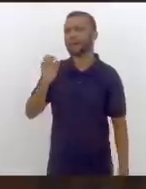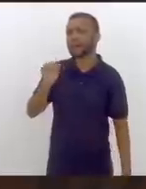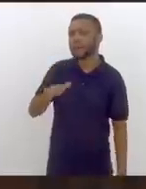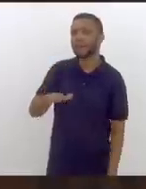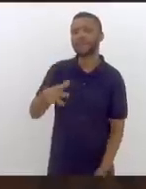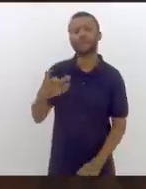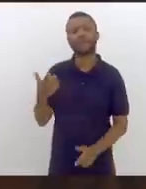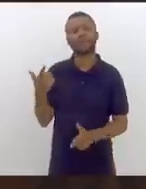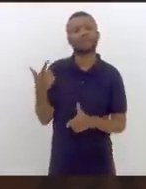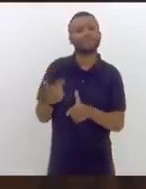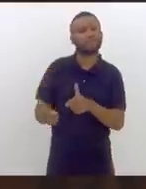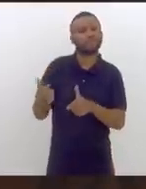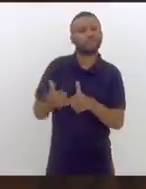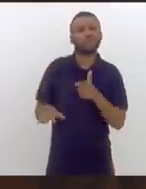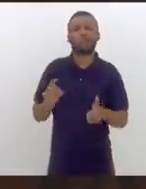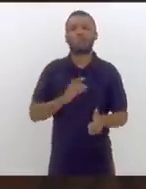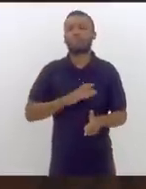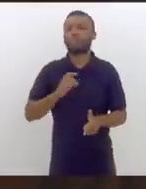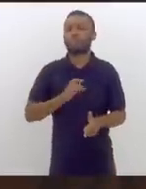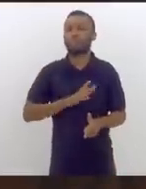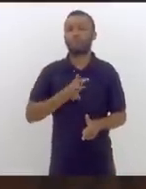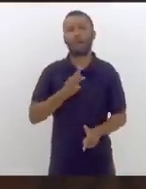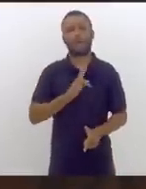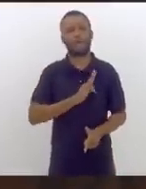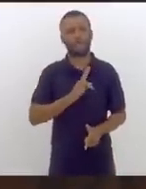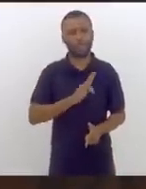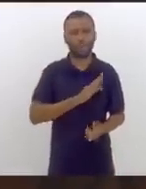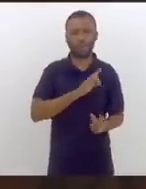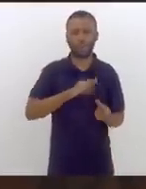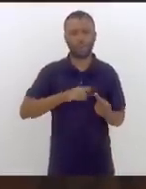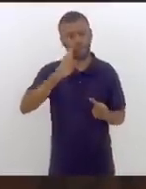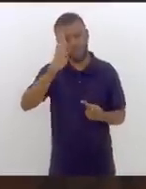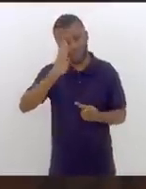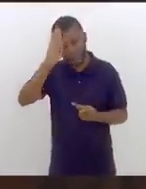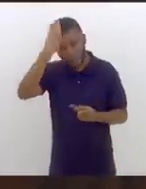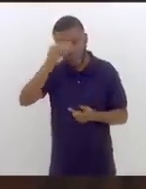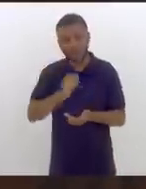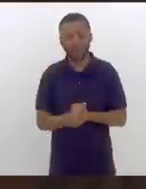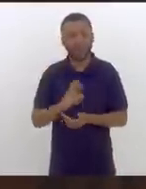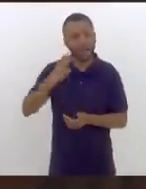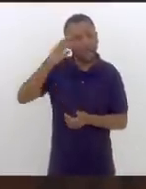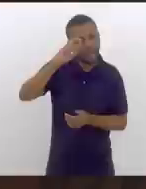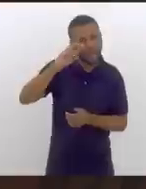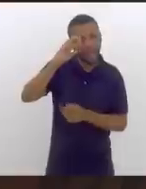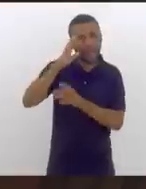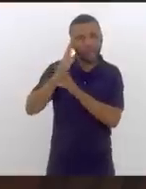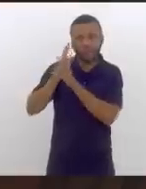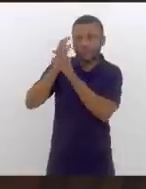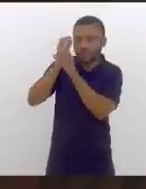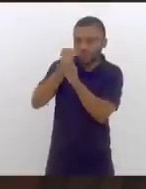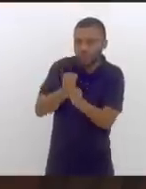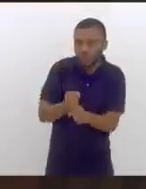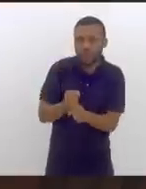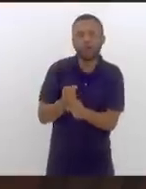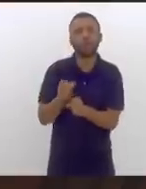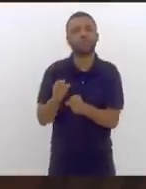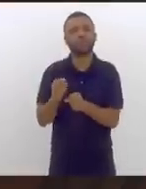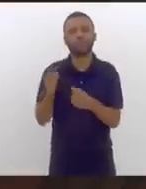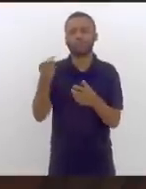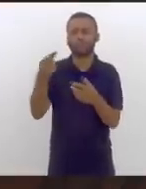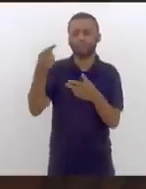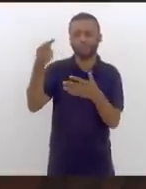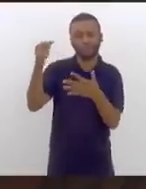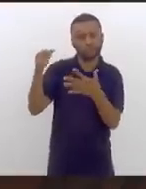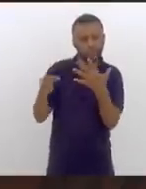pessoas vêm tanto a temerj quanto a cbmerj revisão dos casos reformado por Cid foram coisas que nós já